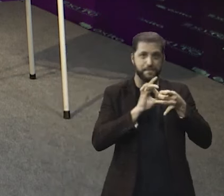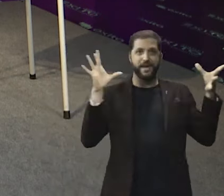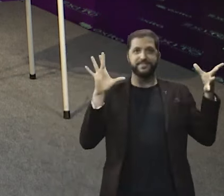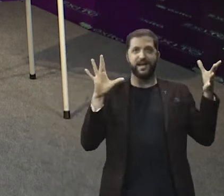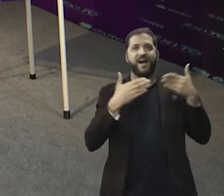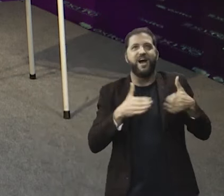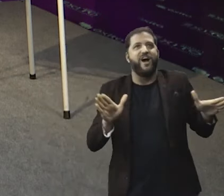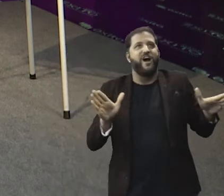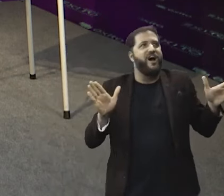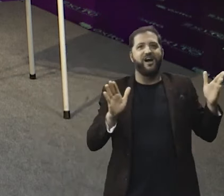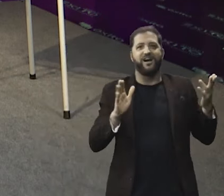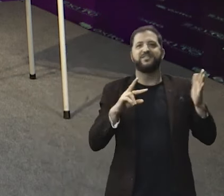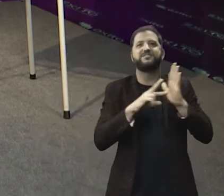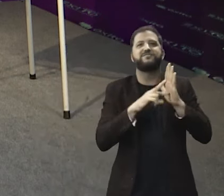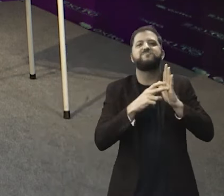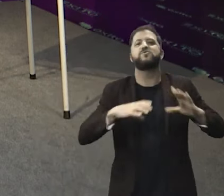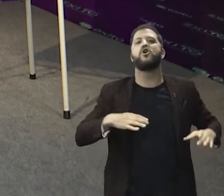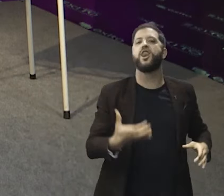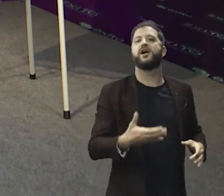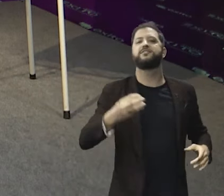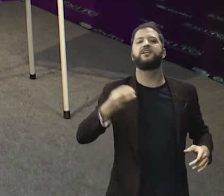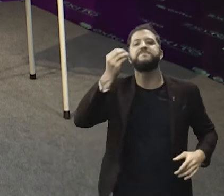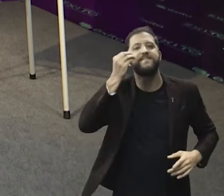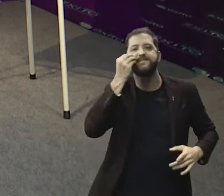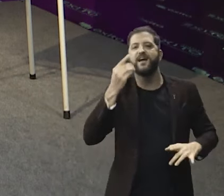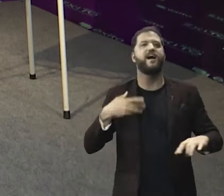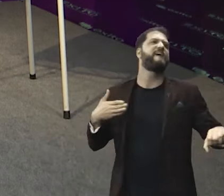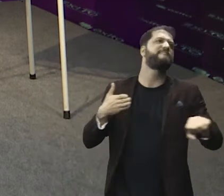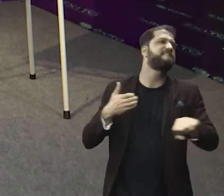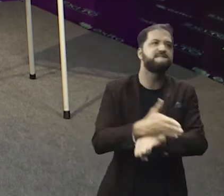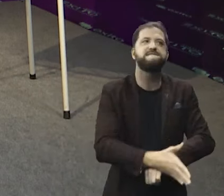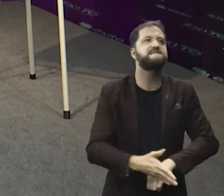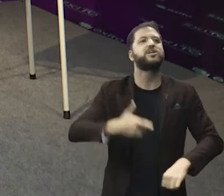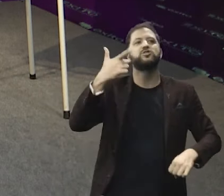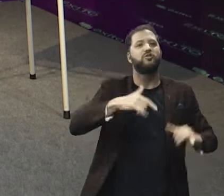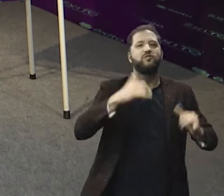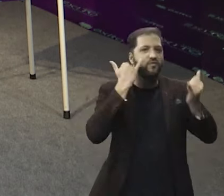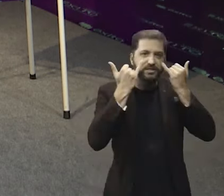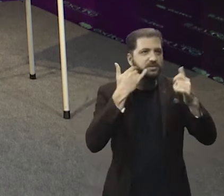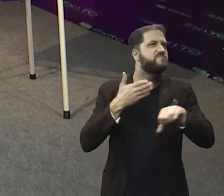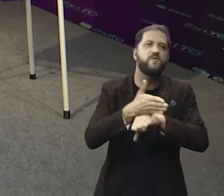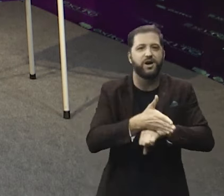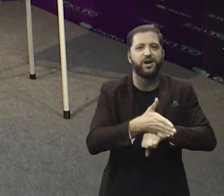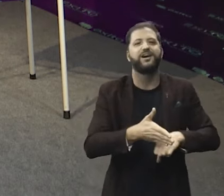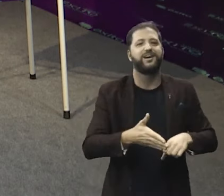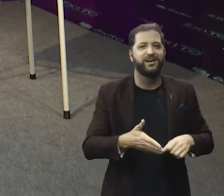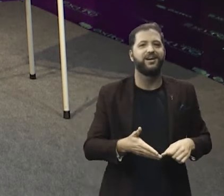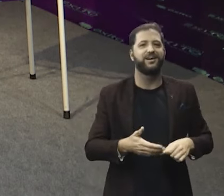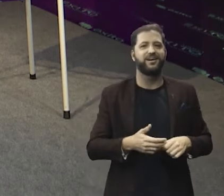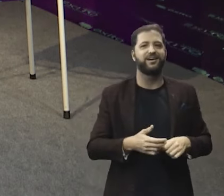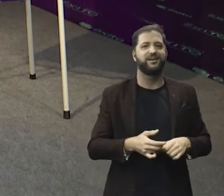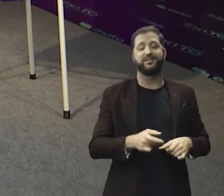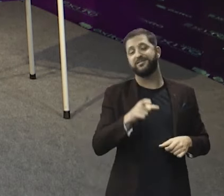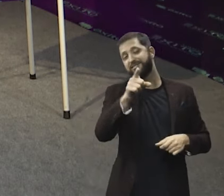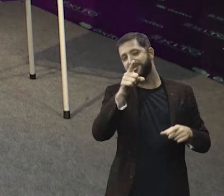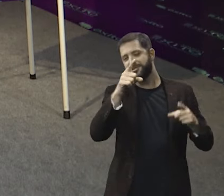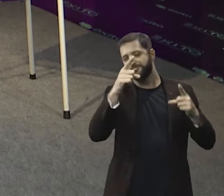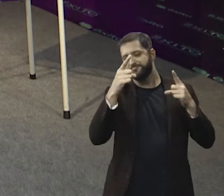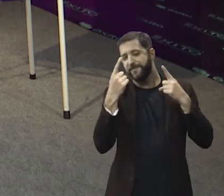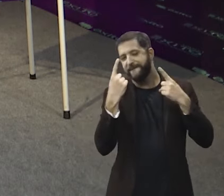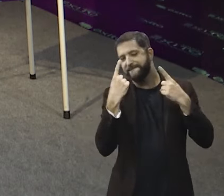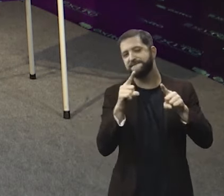ouse ela faz com que você faça ela faz com que você se informe Então o meu questionamento para você é